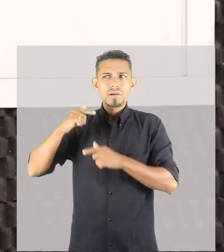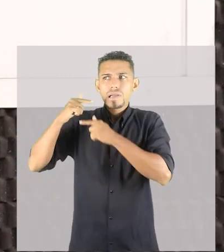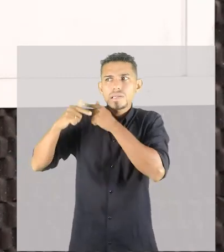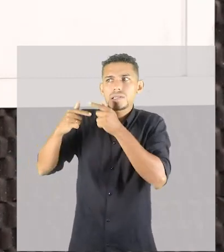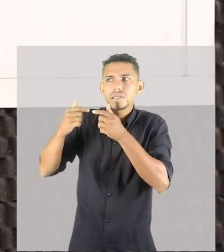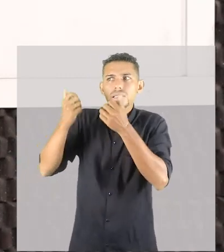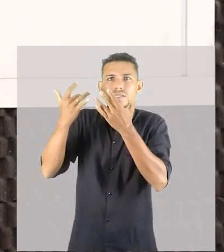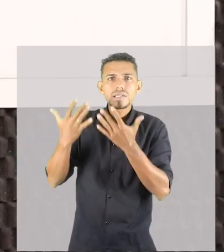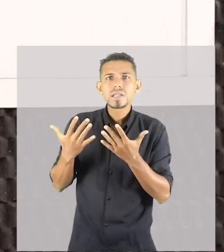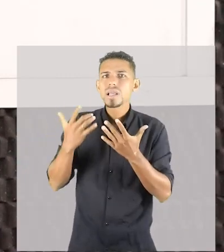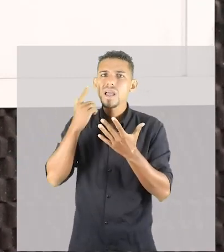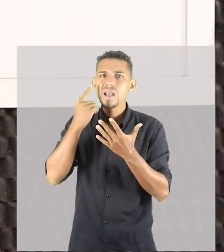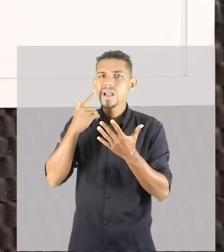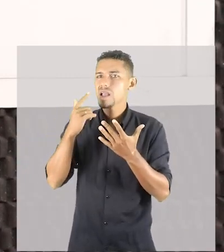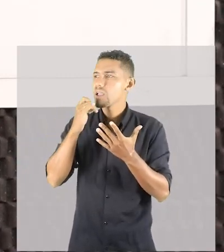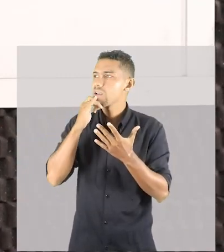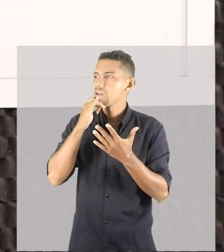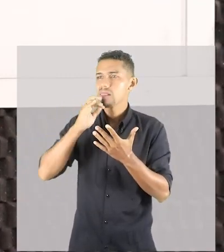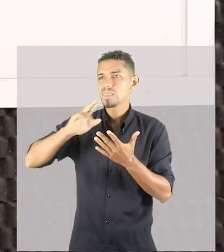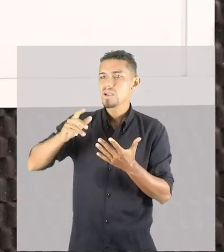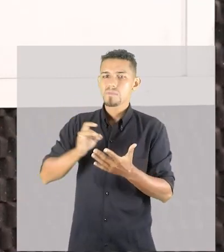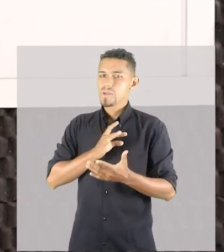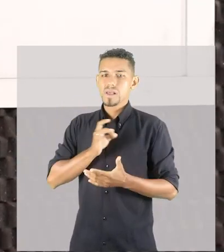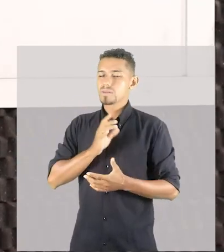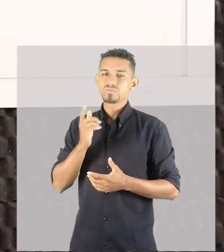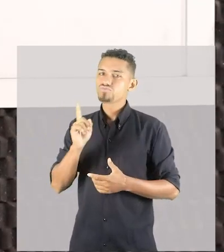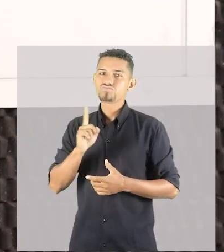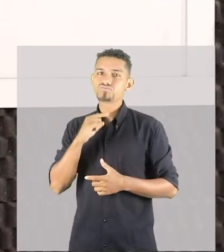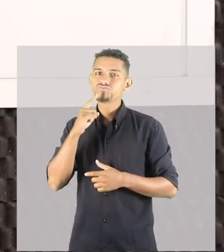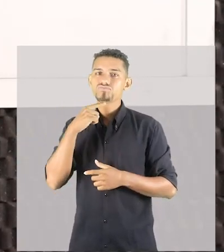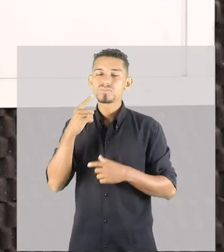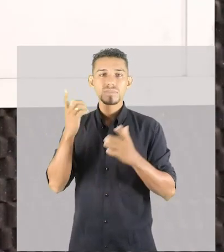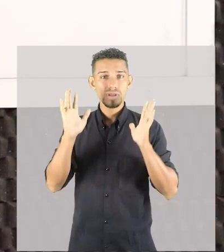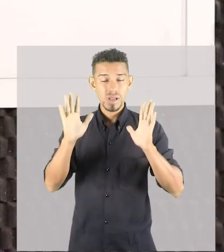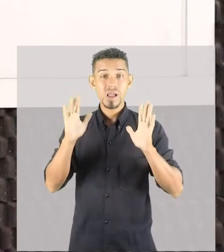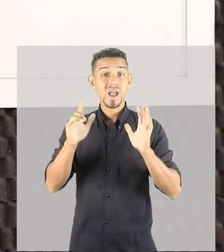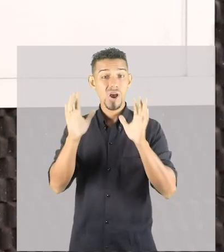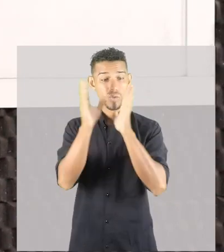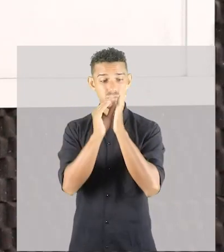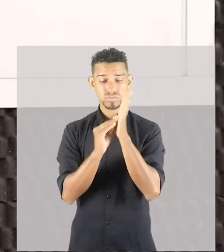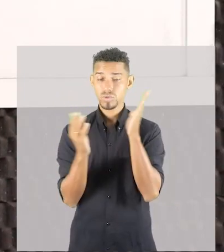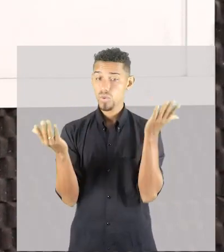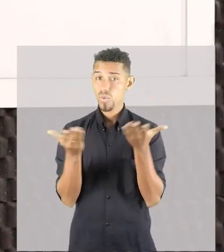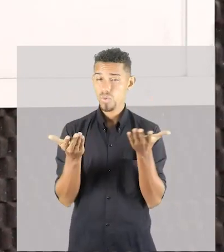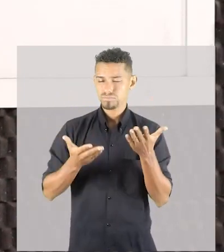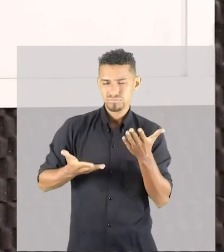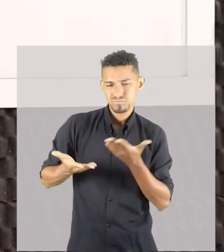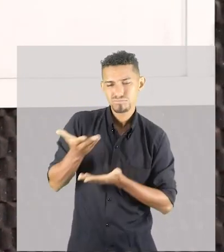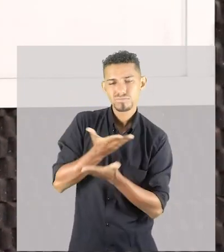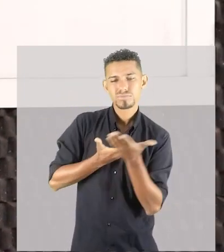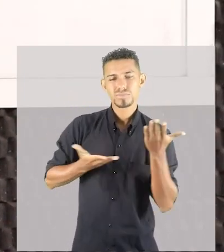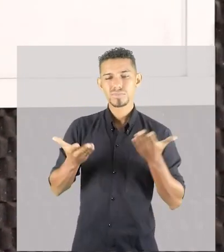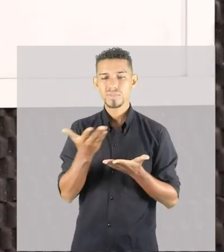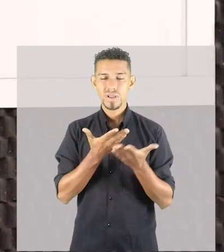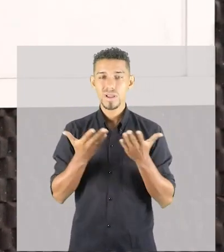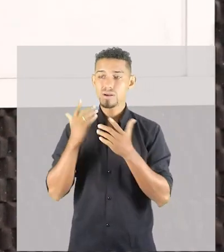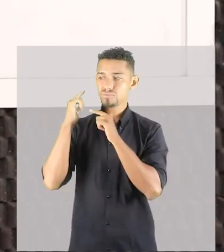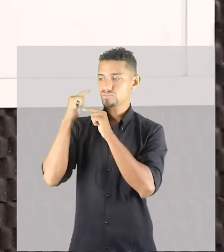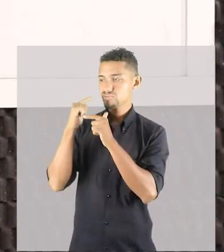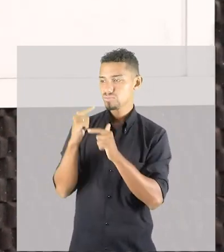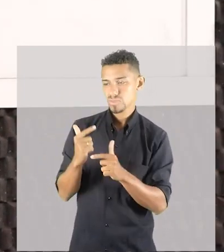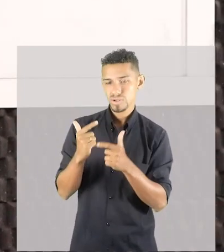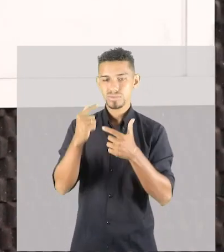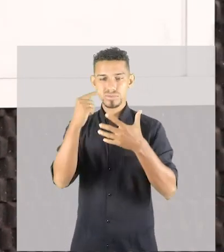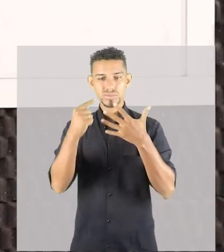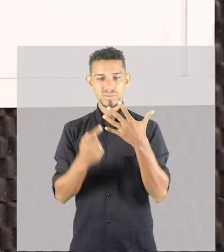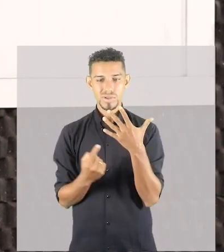que ter medo aí, principalmente do conteúdo que a gente vai falar hoje, que é um conteúdo, de interação gênica e herança quantitativa.